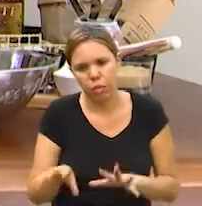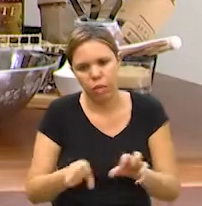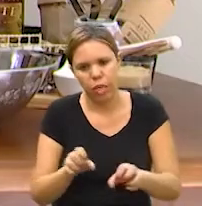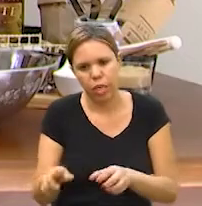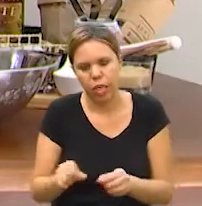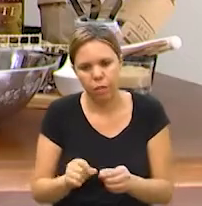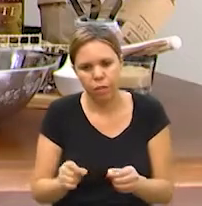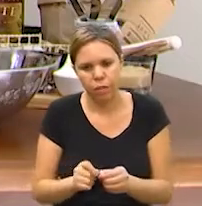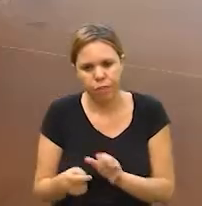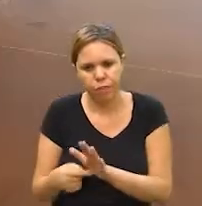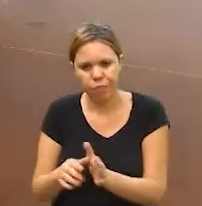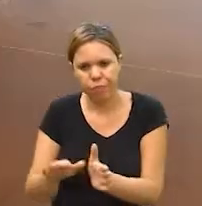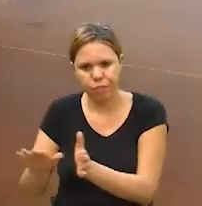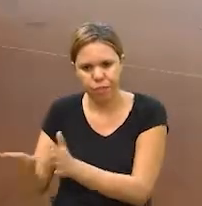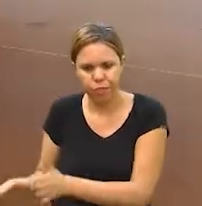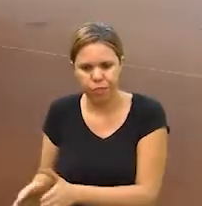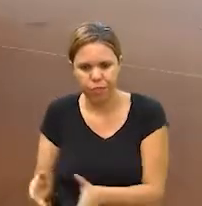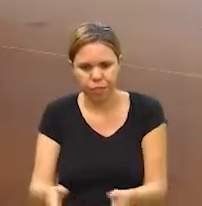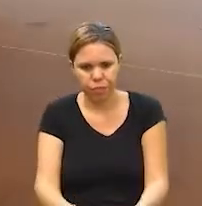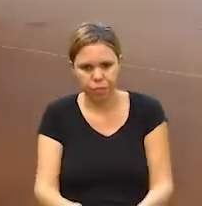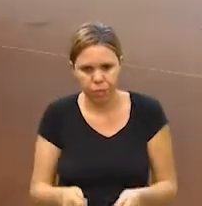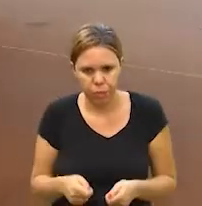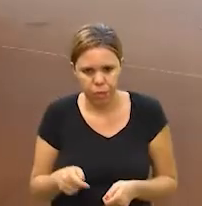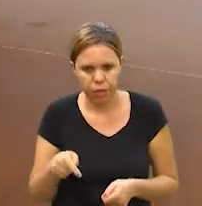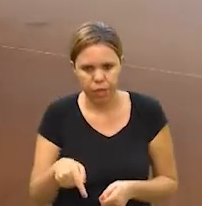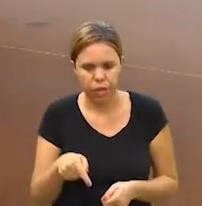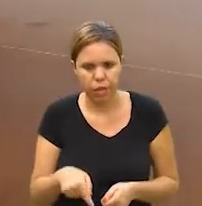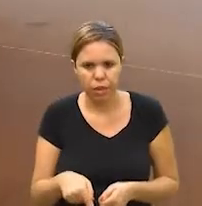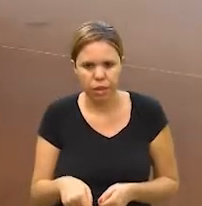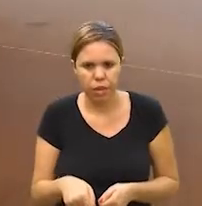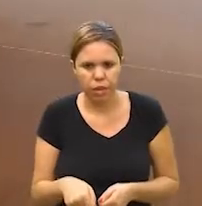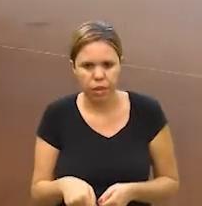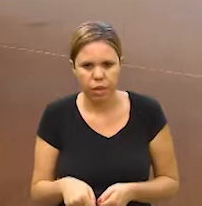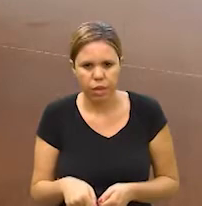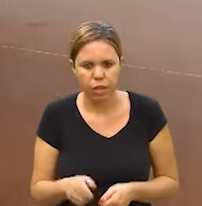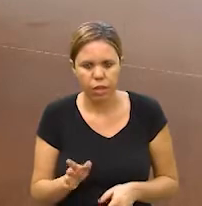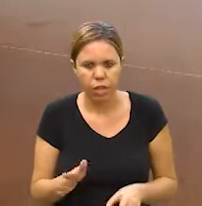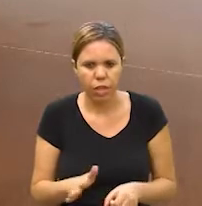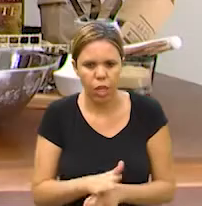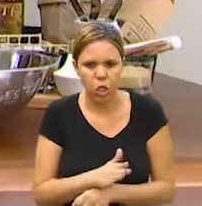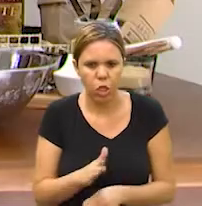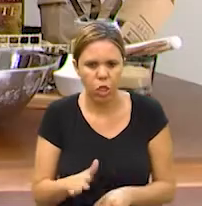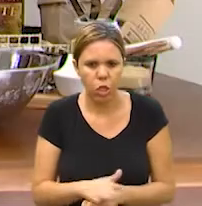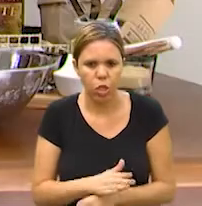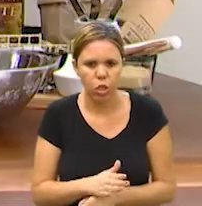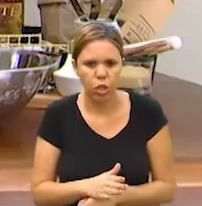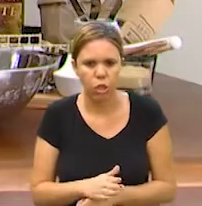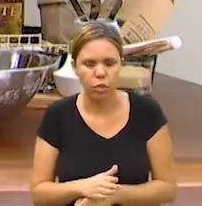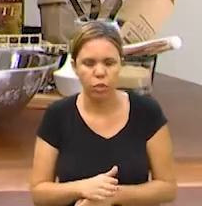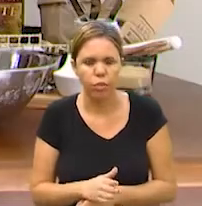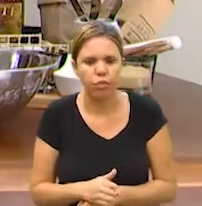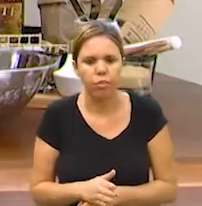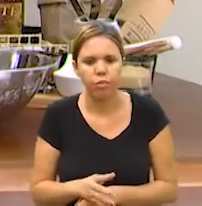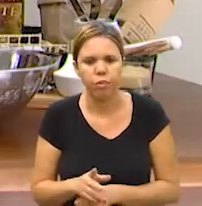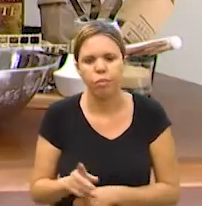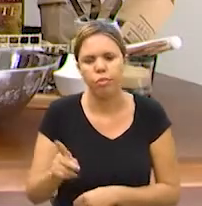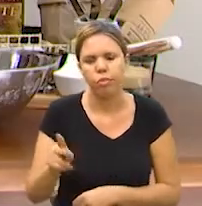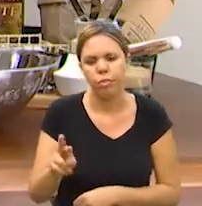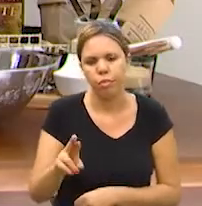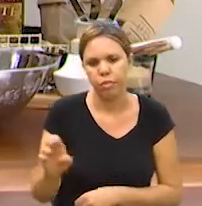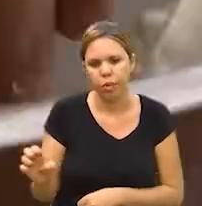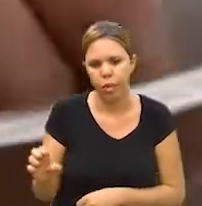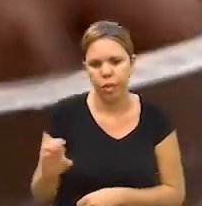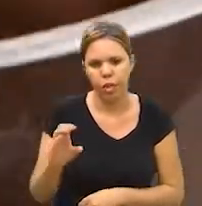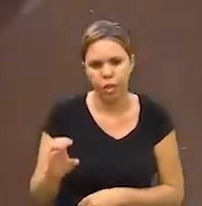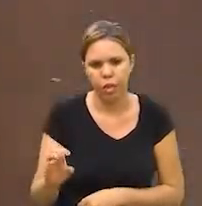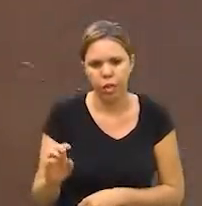daqui do lado e puxar esse estágio aqui do pré-shape. O que seria o pré-shape? É a massa